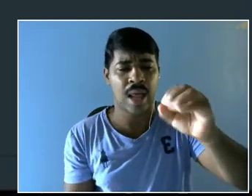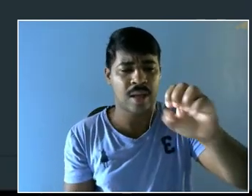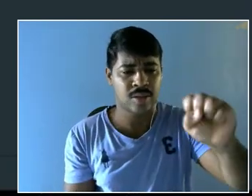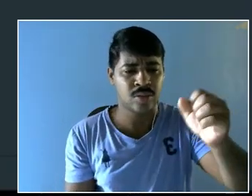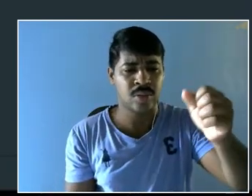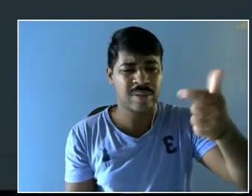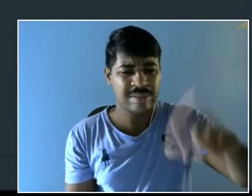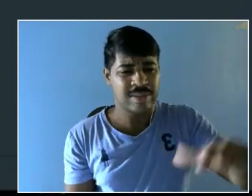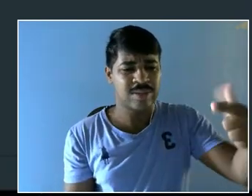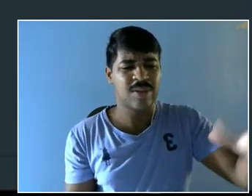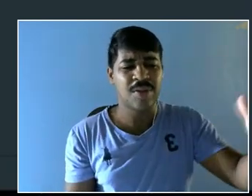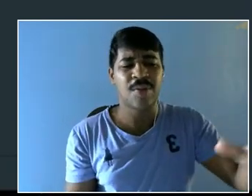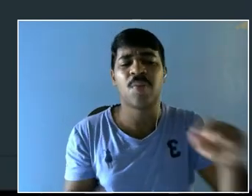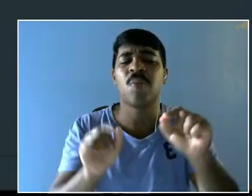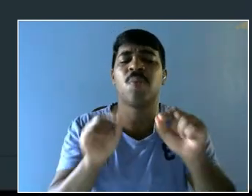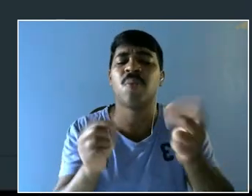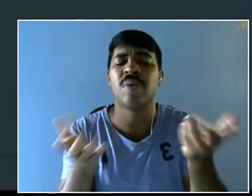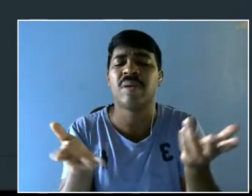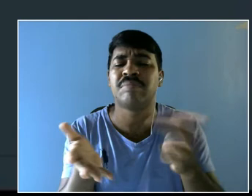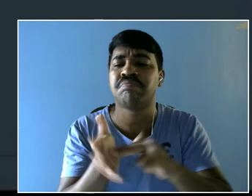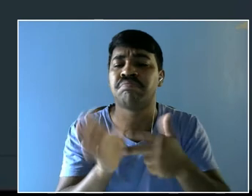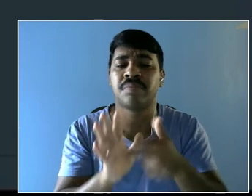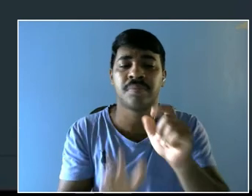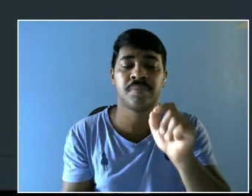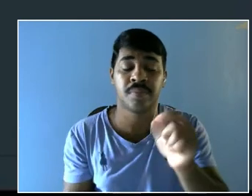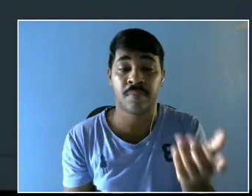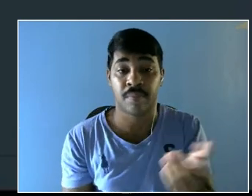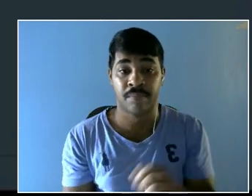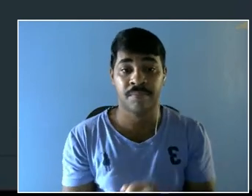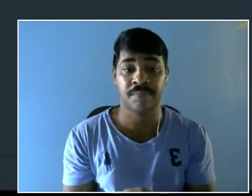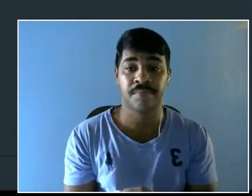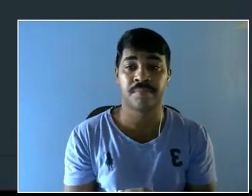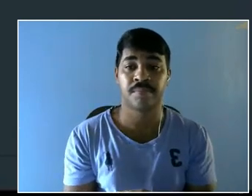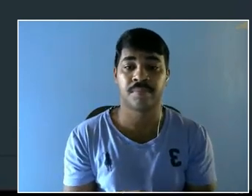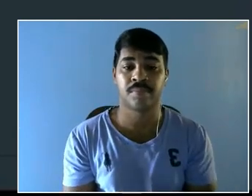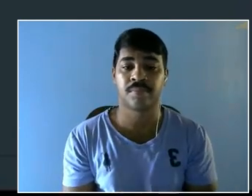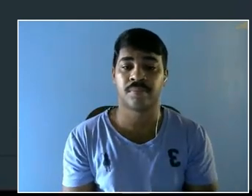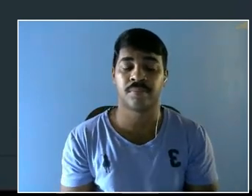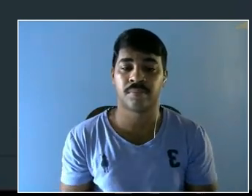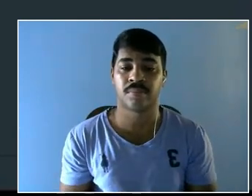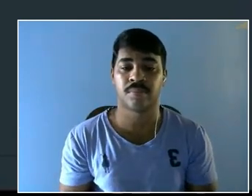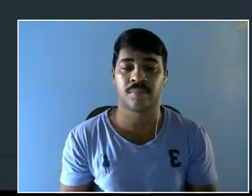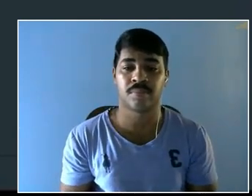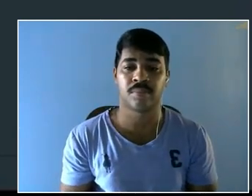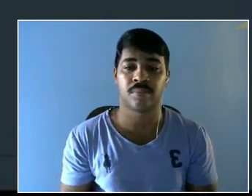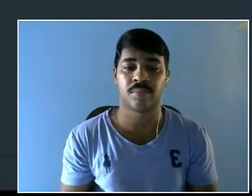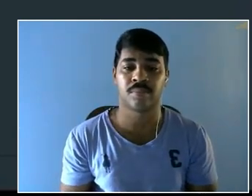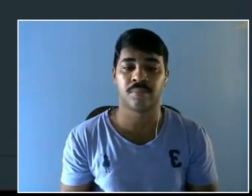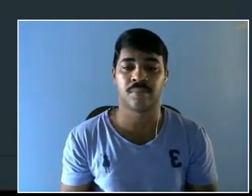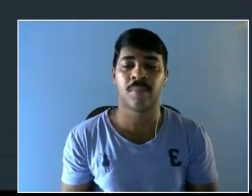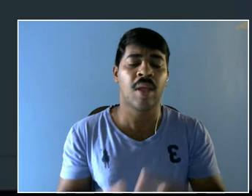de laço de repetição é que você tem uma espécie de um C, só que repete.